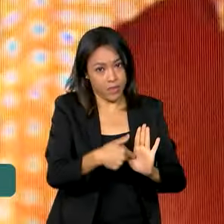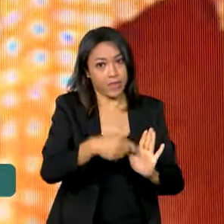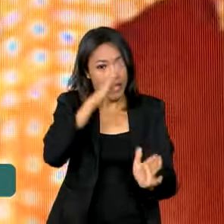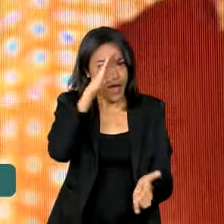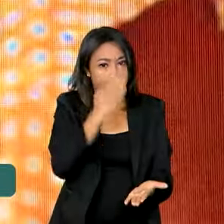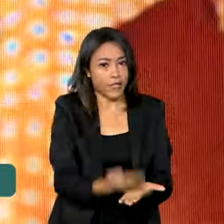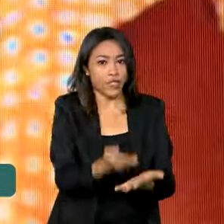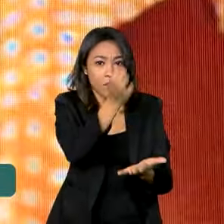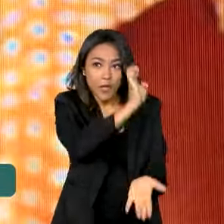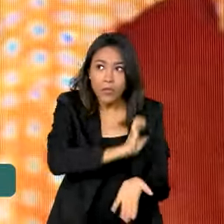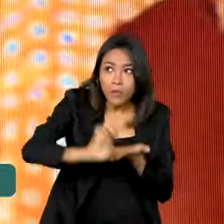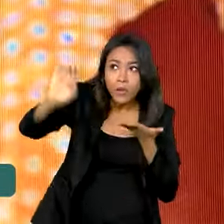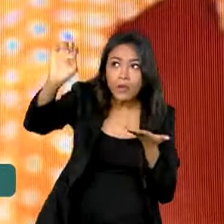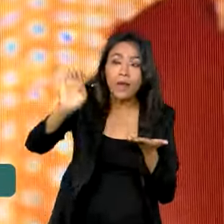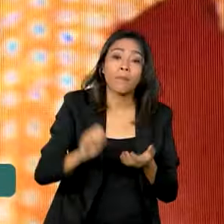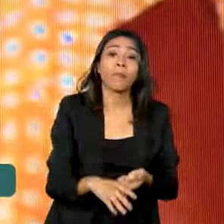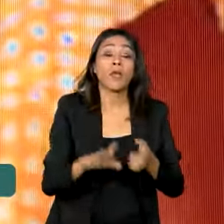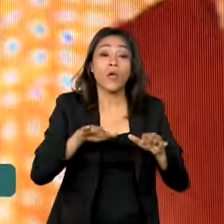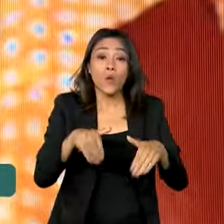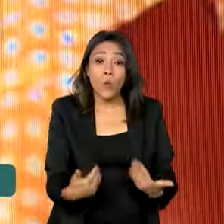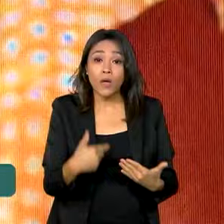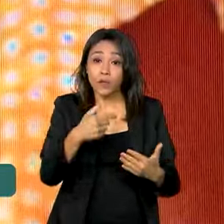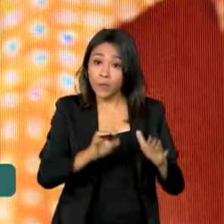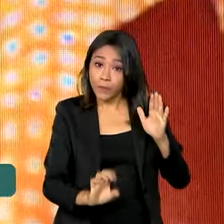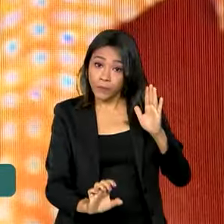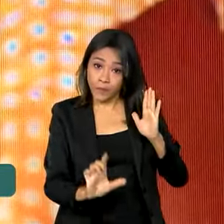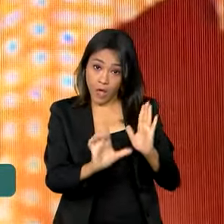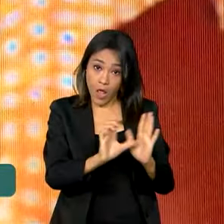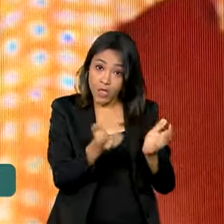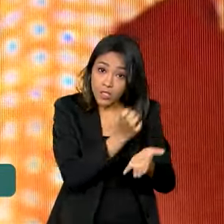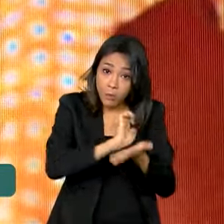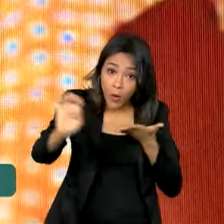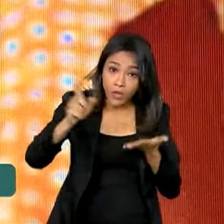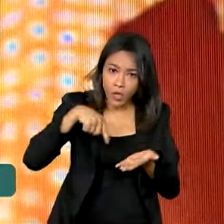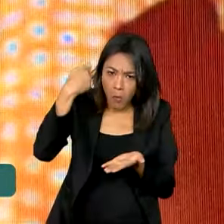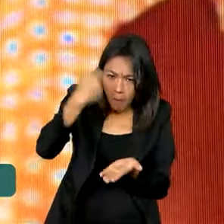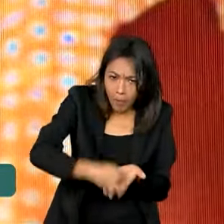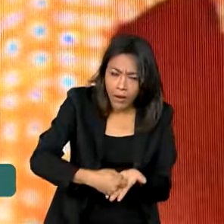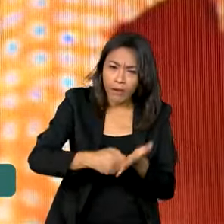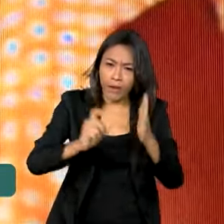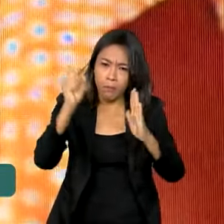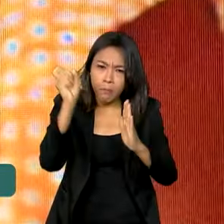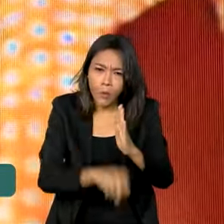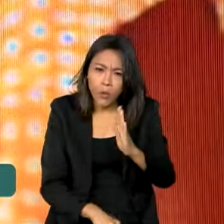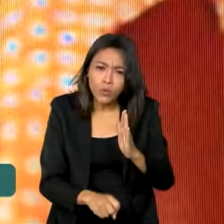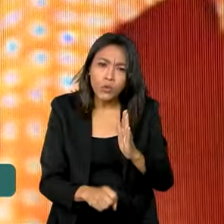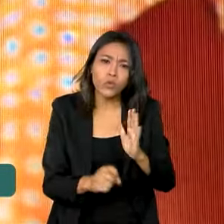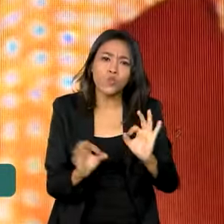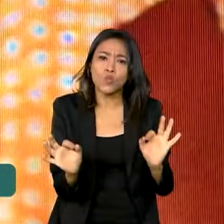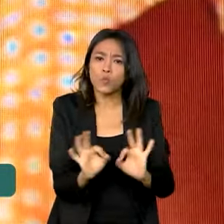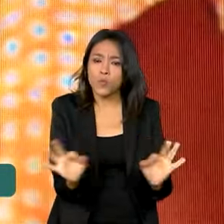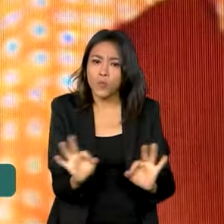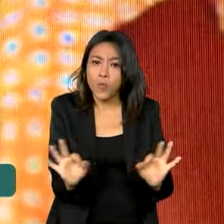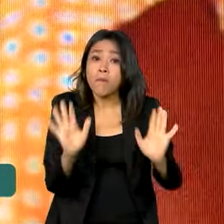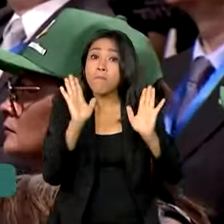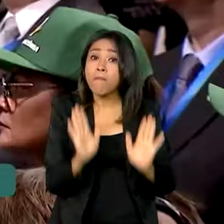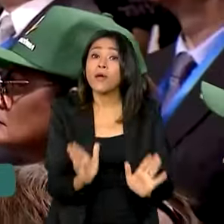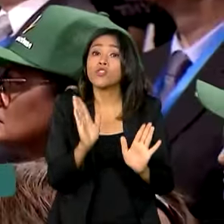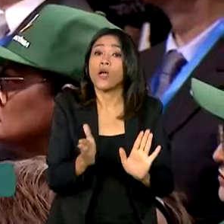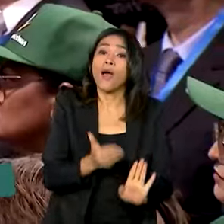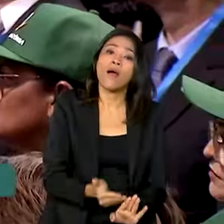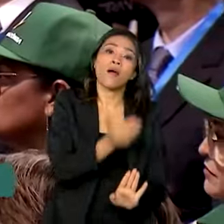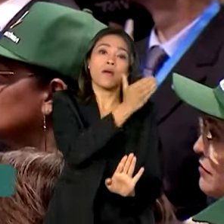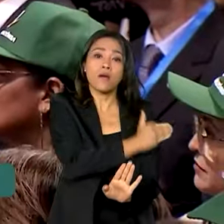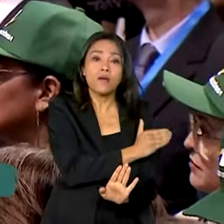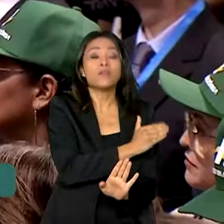eu exporto, eu não tenho imposto a pagar, não tem imposto de exportação, mas eu já paguei